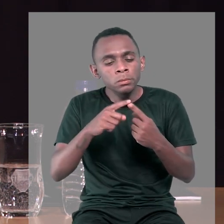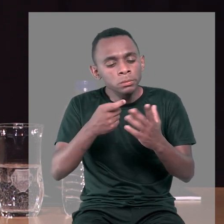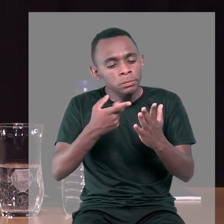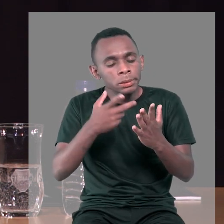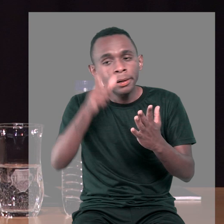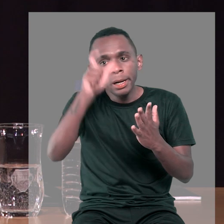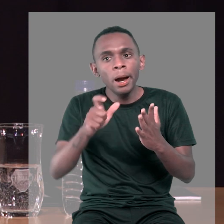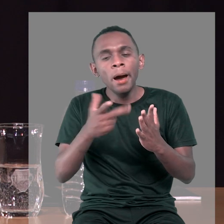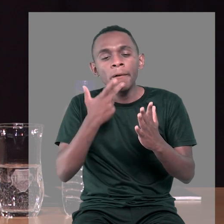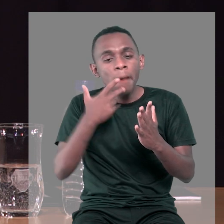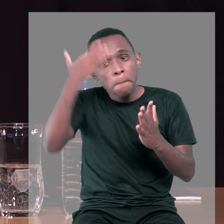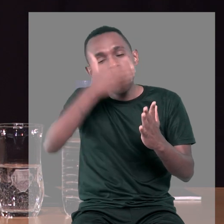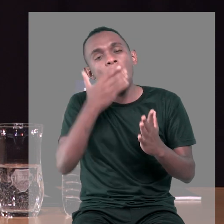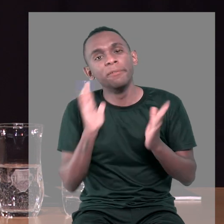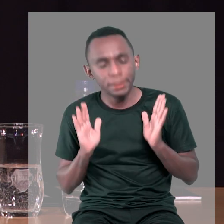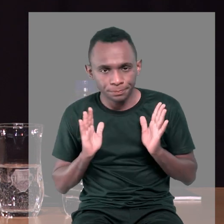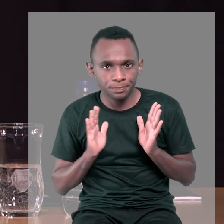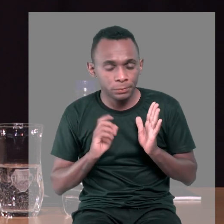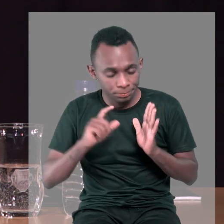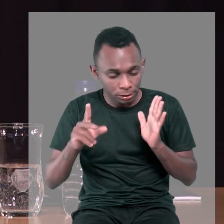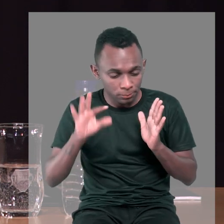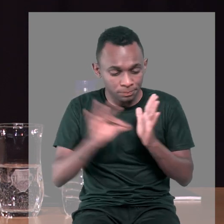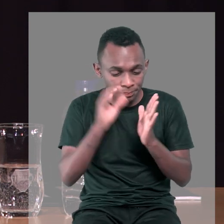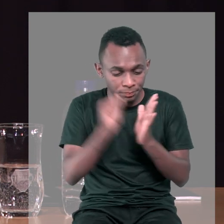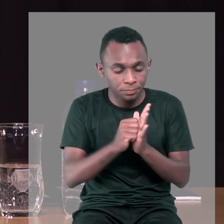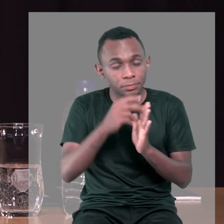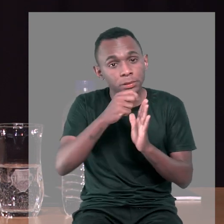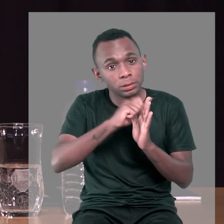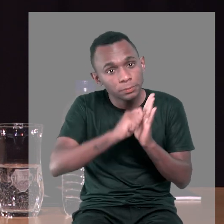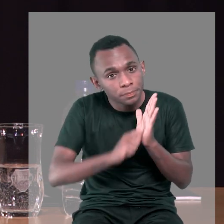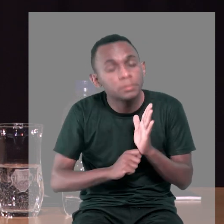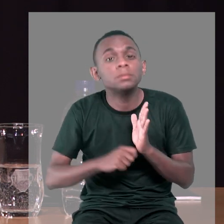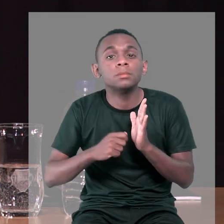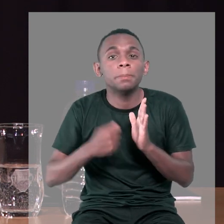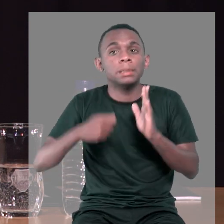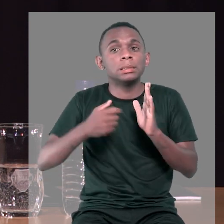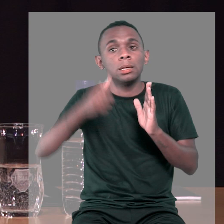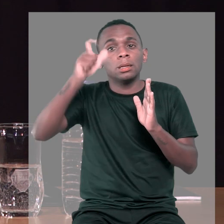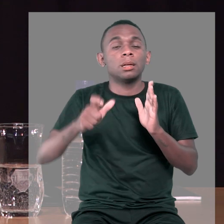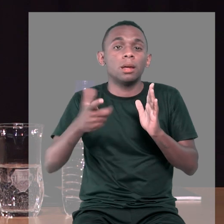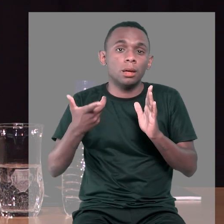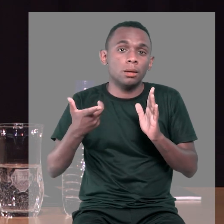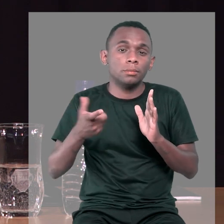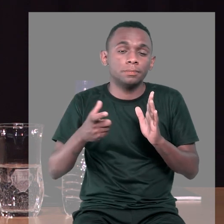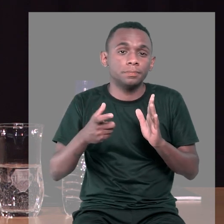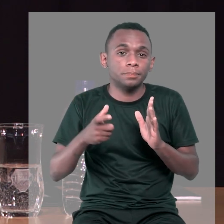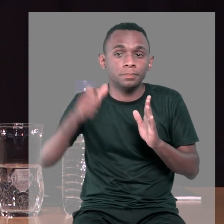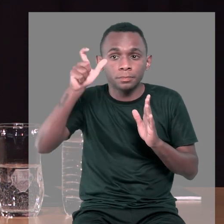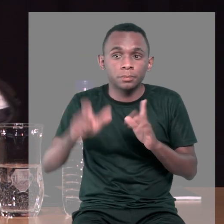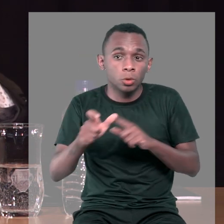portanto, né, testemunhou, viu, ouviu o que se passou. A verdade factual depende do testemunho, mas ela depende também